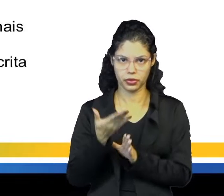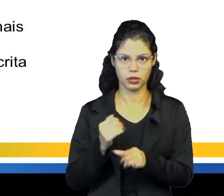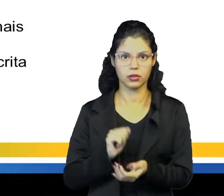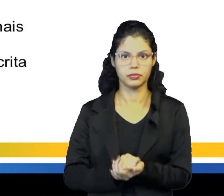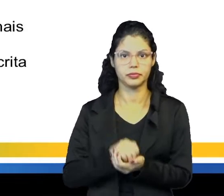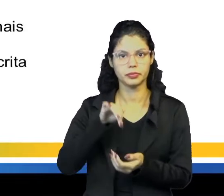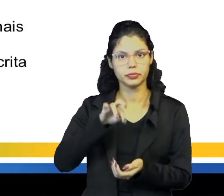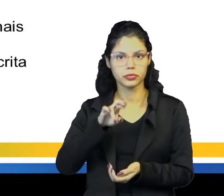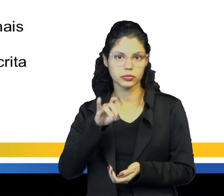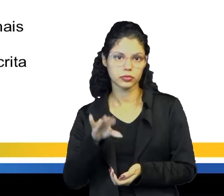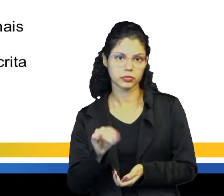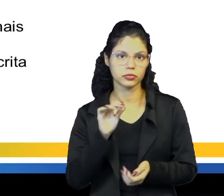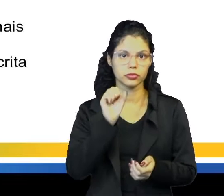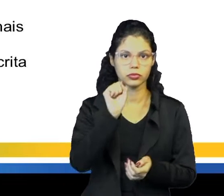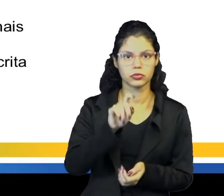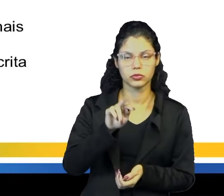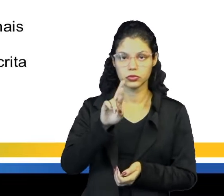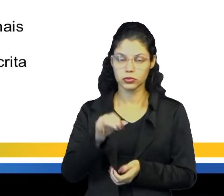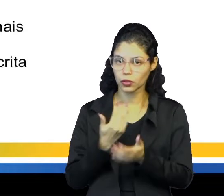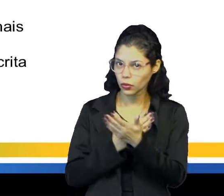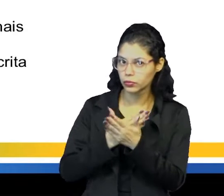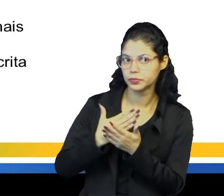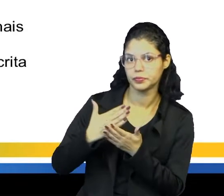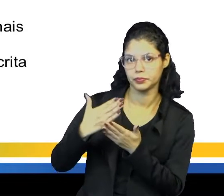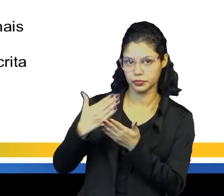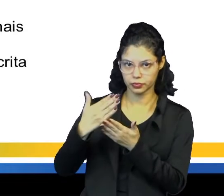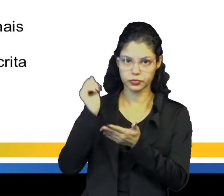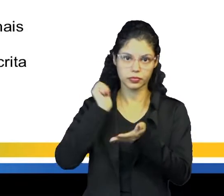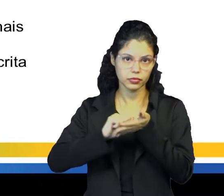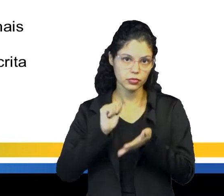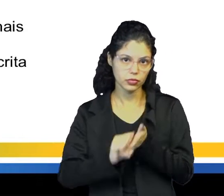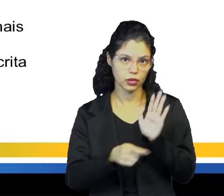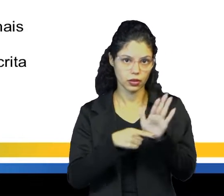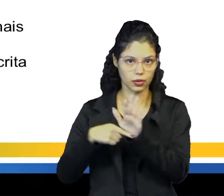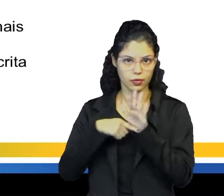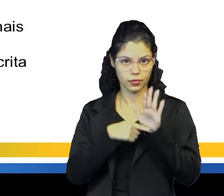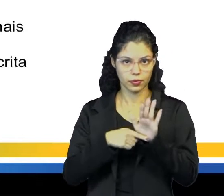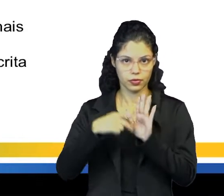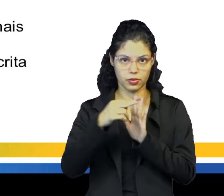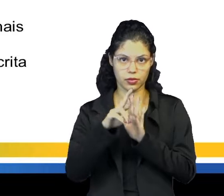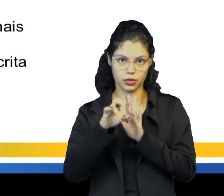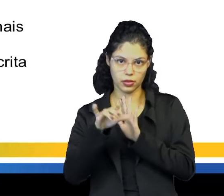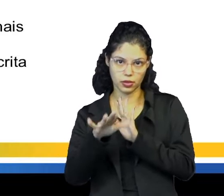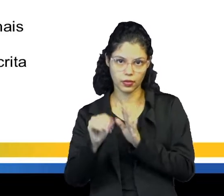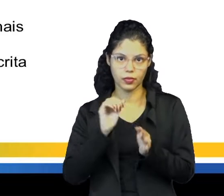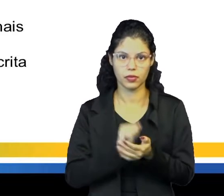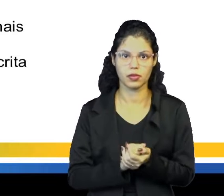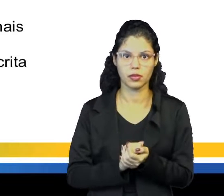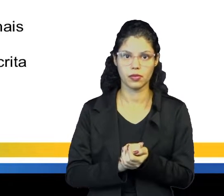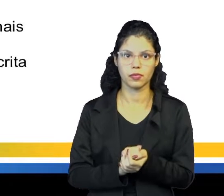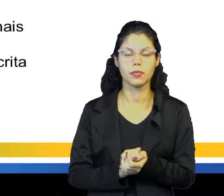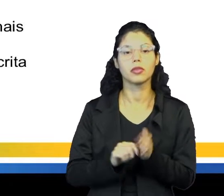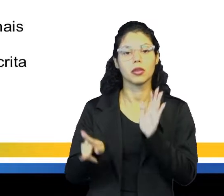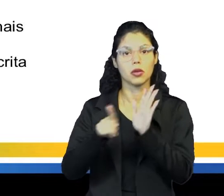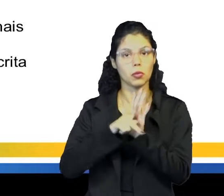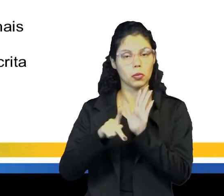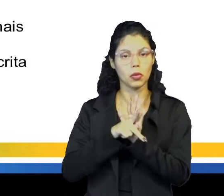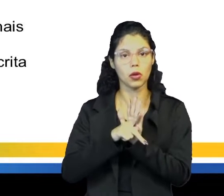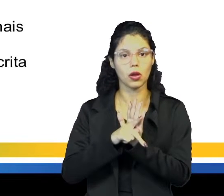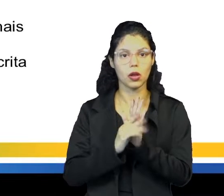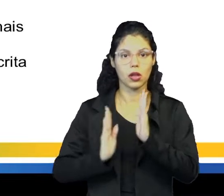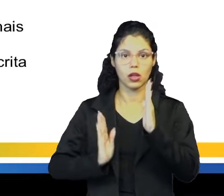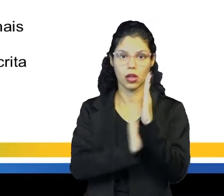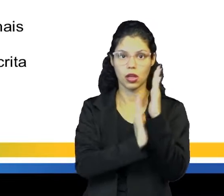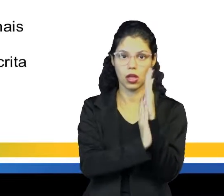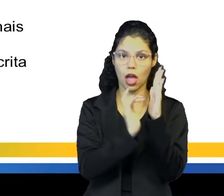na Mesopotâmia com os sumérios. No início, essa escrita representava pictogramas, que eram gravados em tabuletas